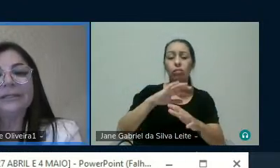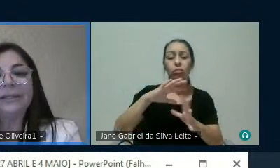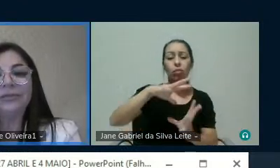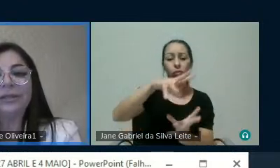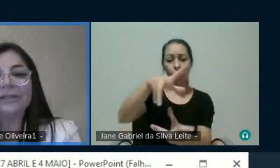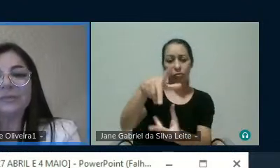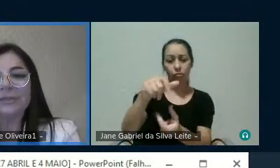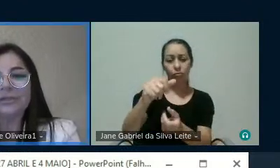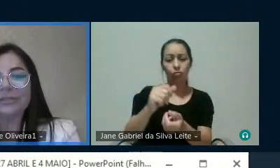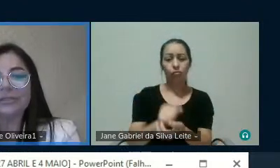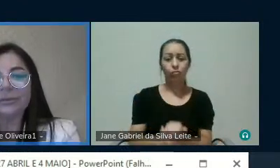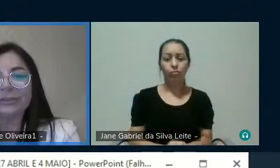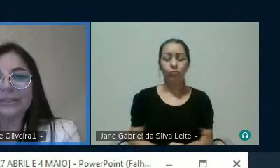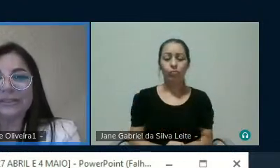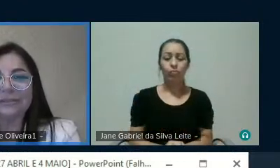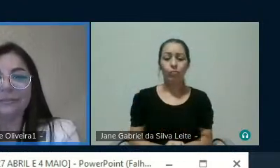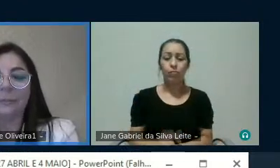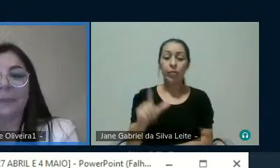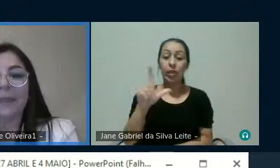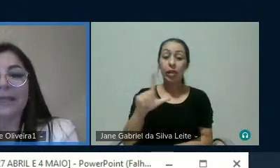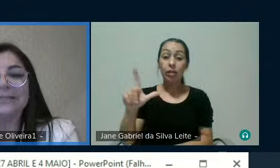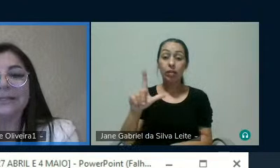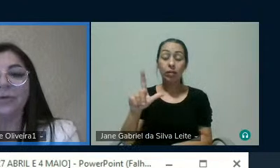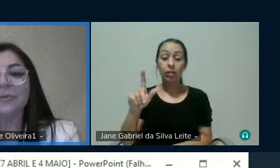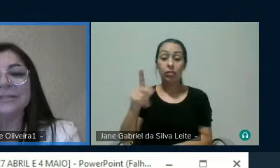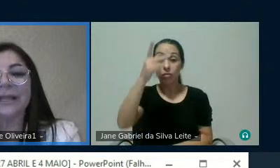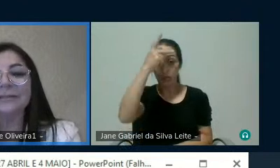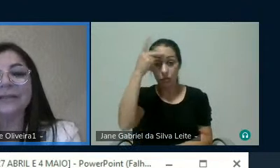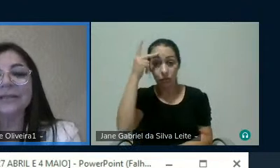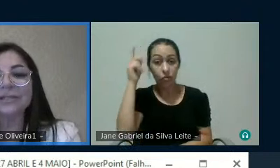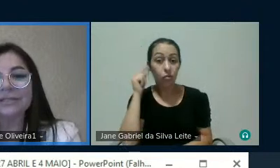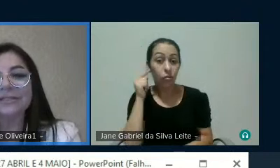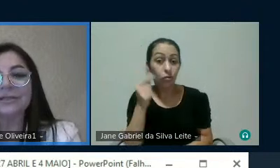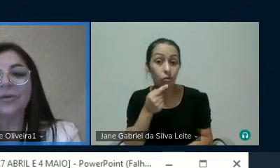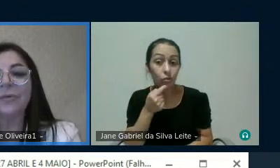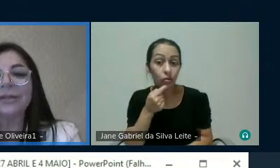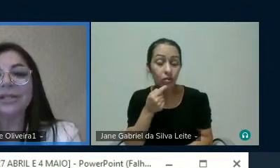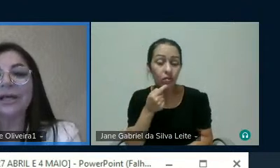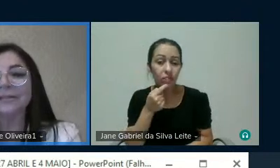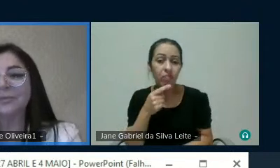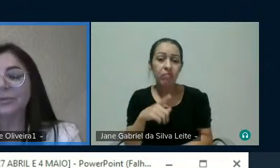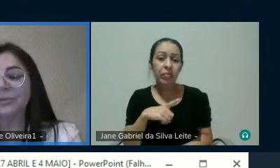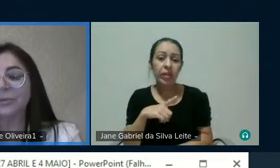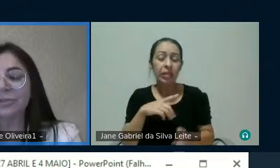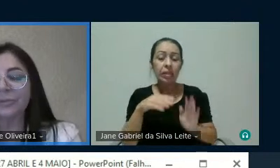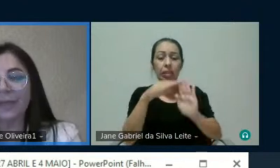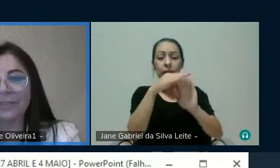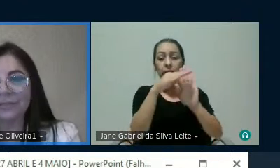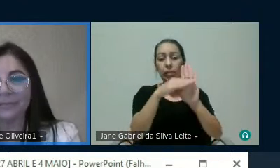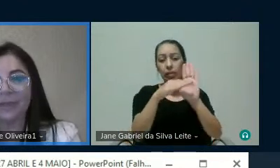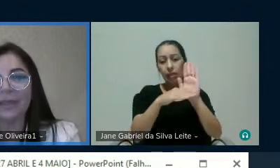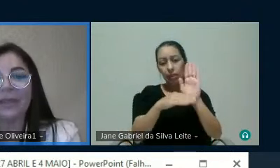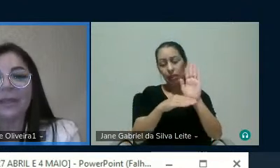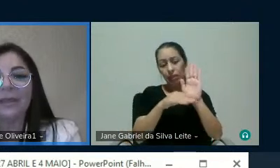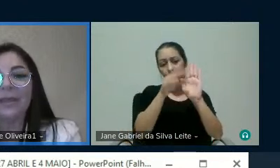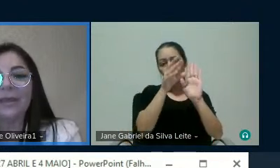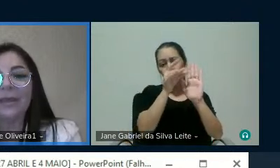Então, a literatura das pessoas surdas, elas têm algumas características que são compartilhadas